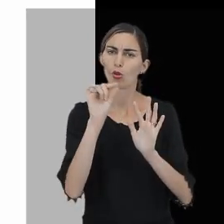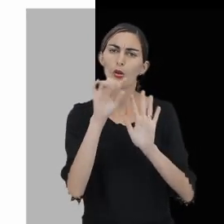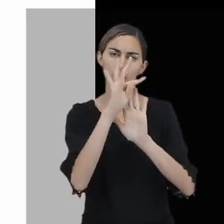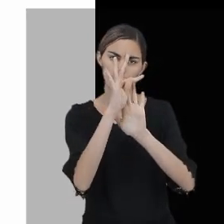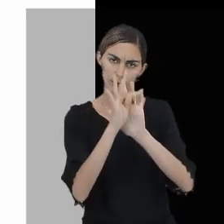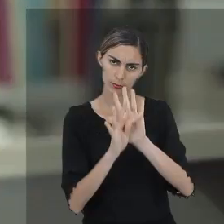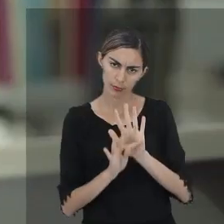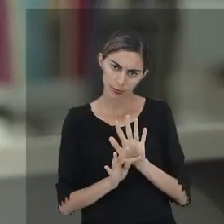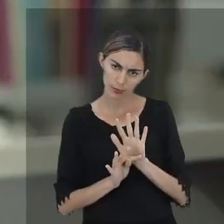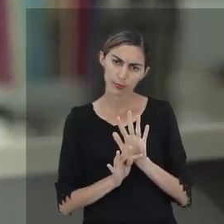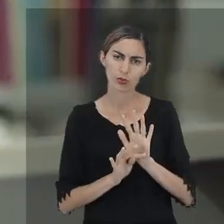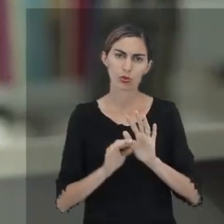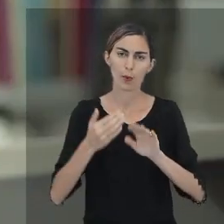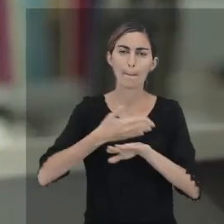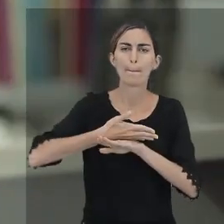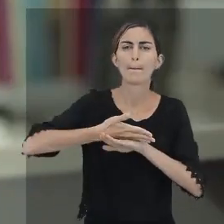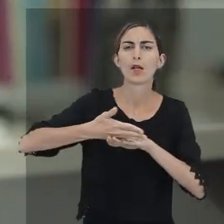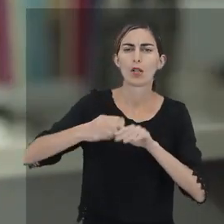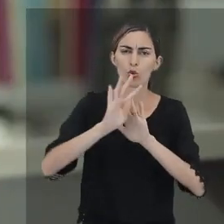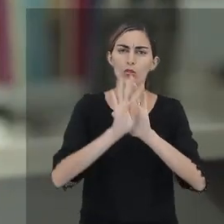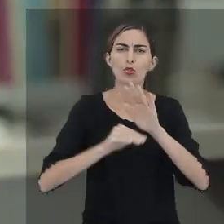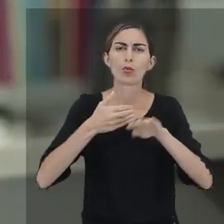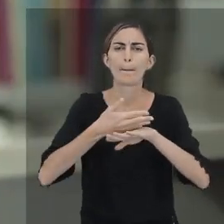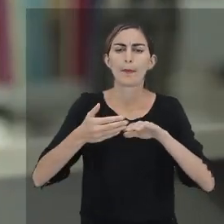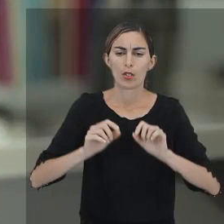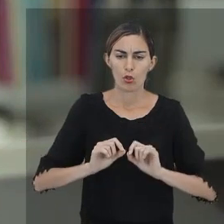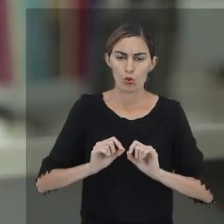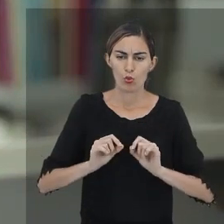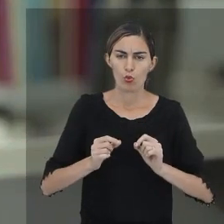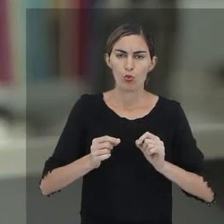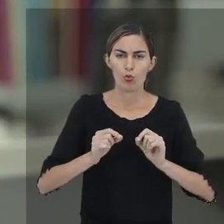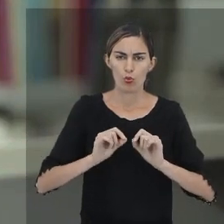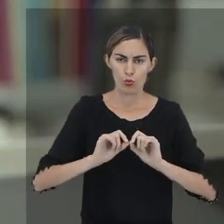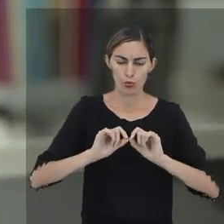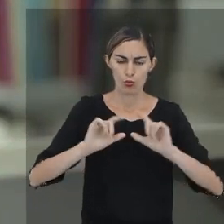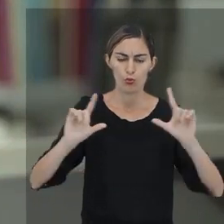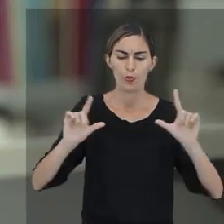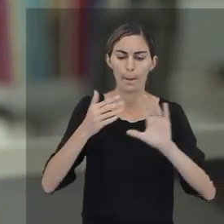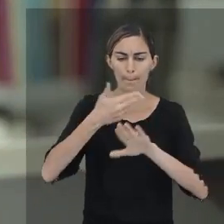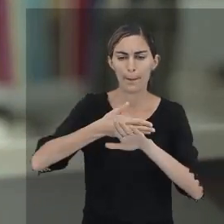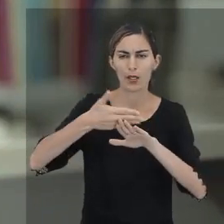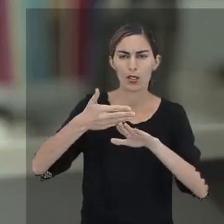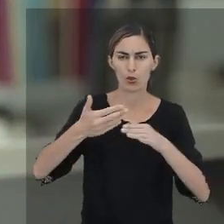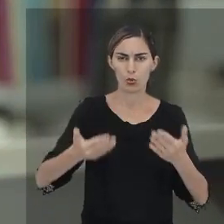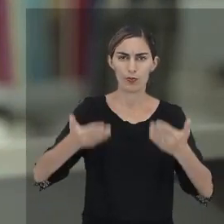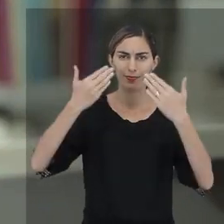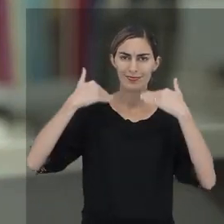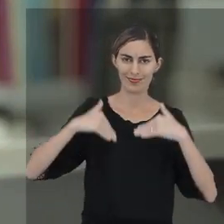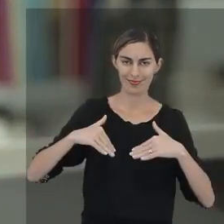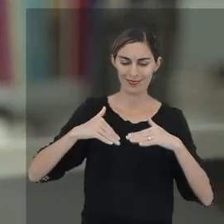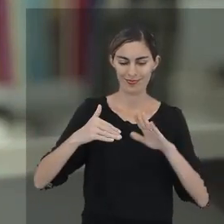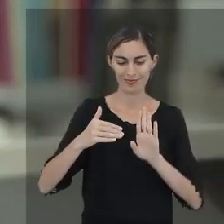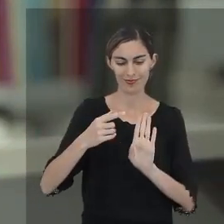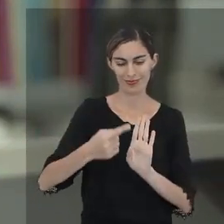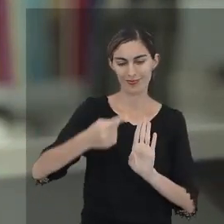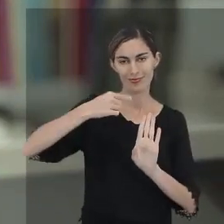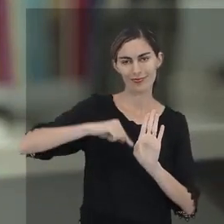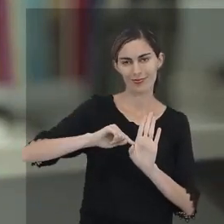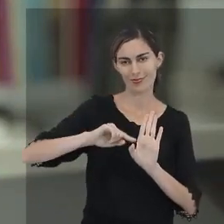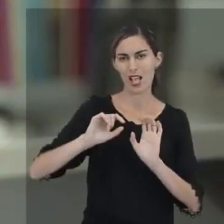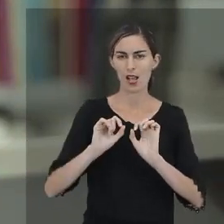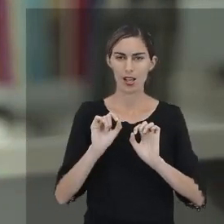que vai ser esse texto em branco e fundo azul ea gente define duas coisas uma com profundo